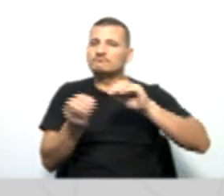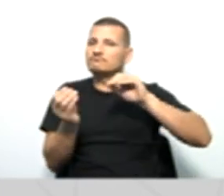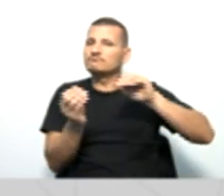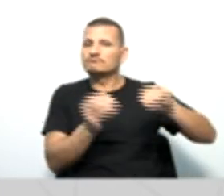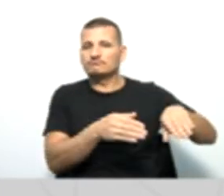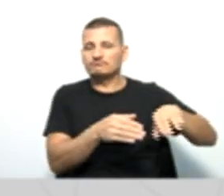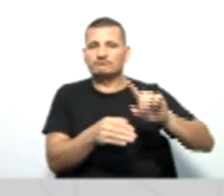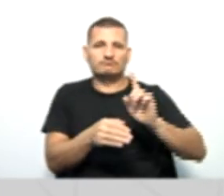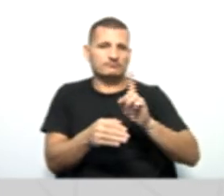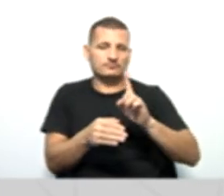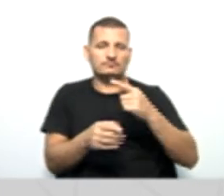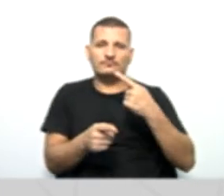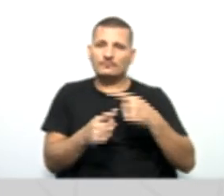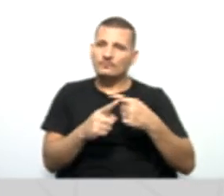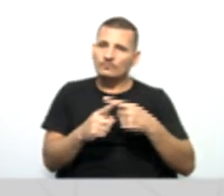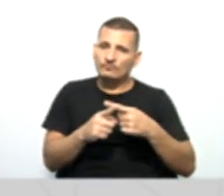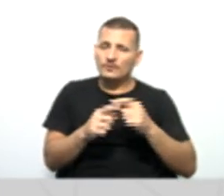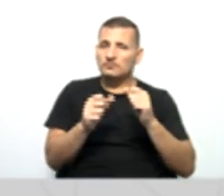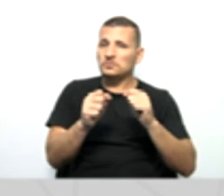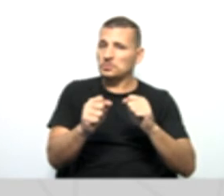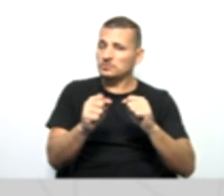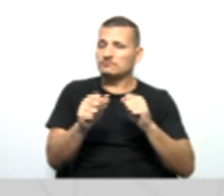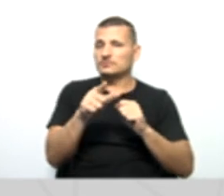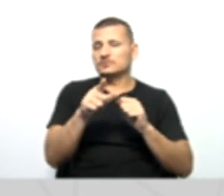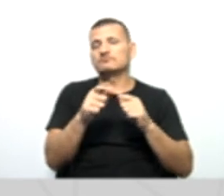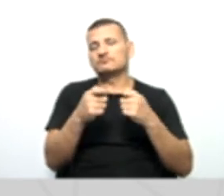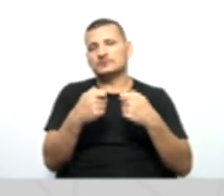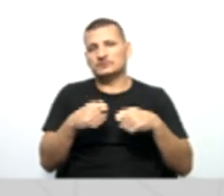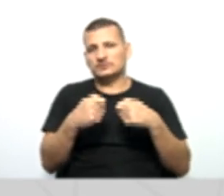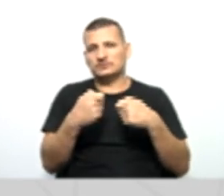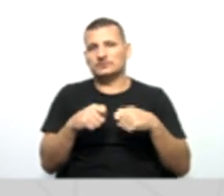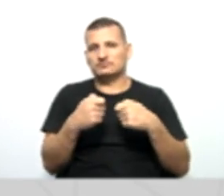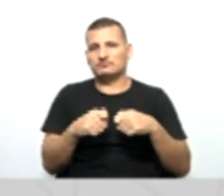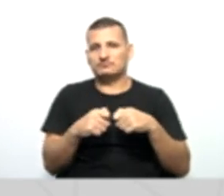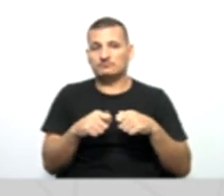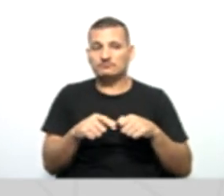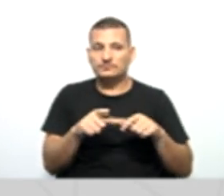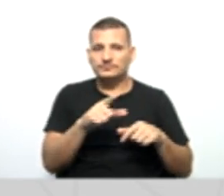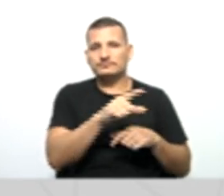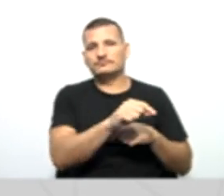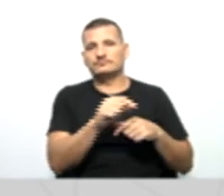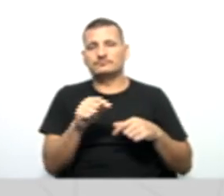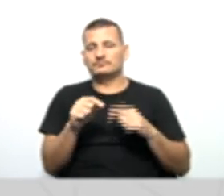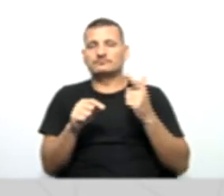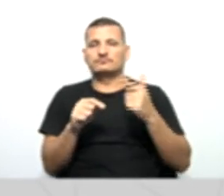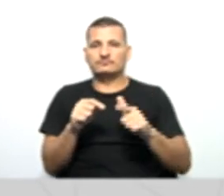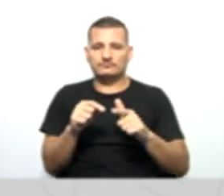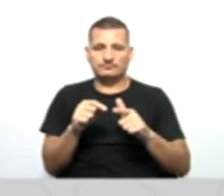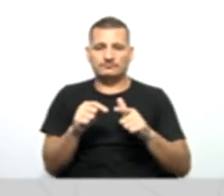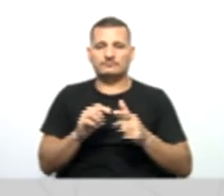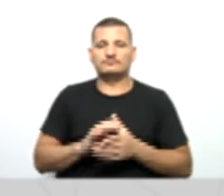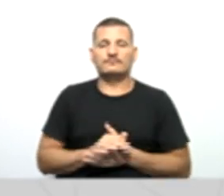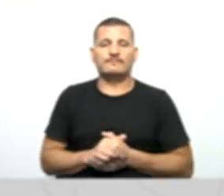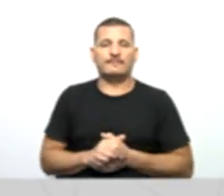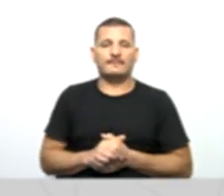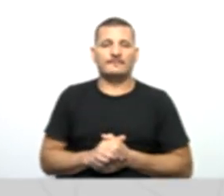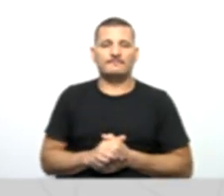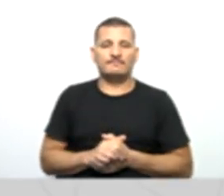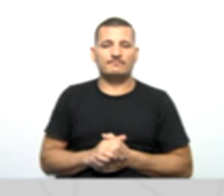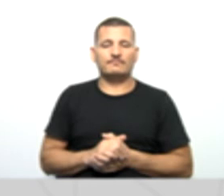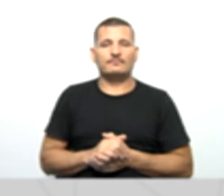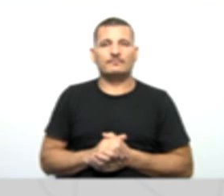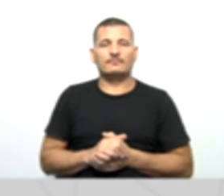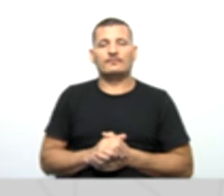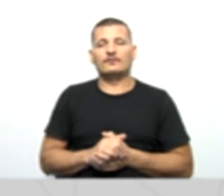essas ideias, porque em algum momento pode ser que você precise disso aí, tá? Para que você possa estar realizando e